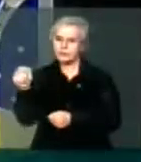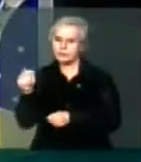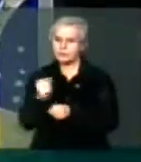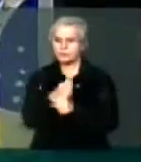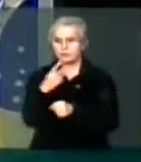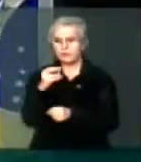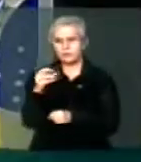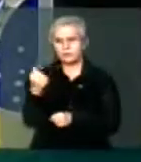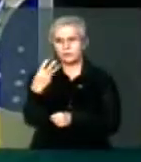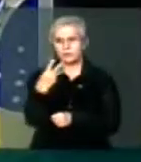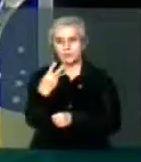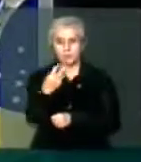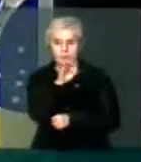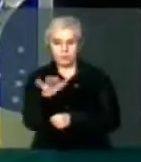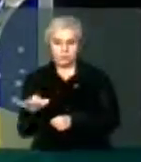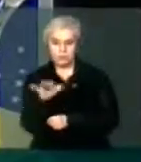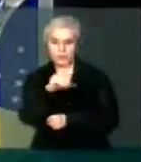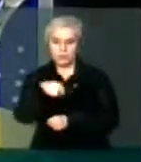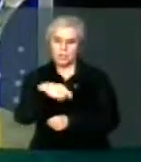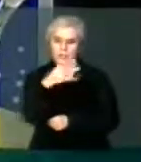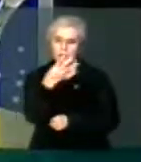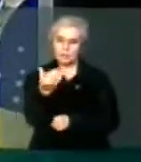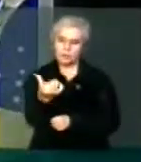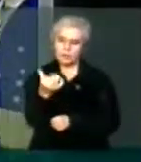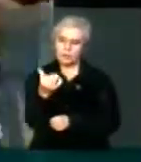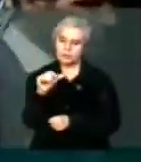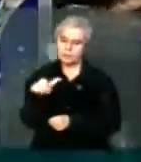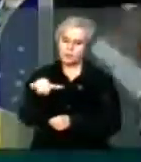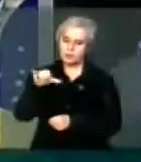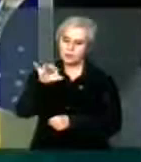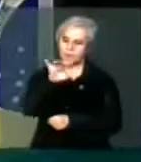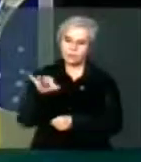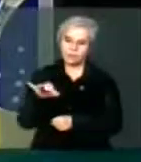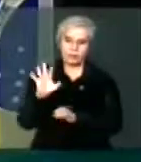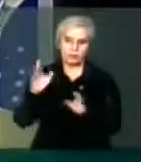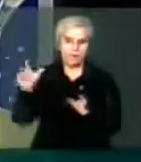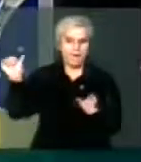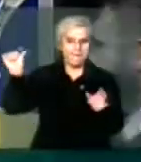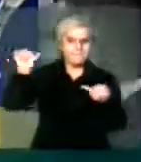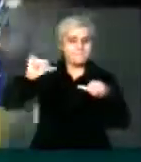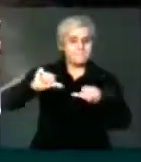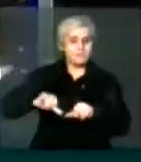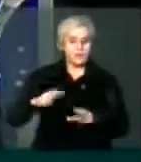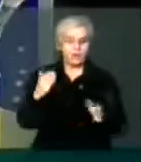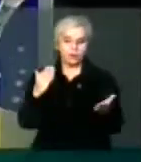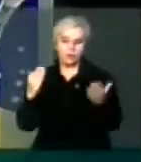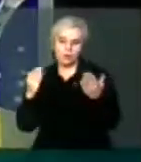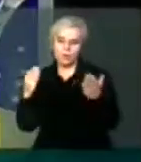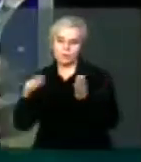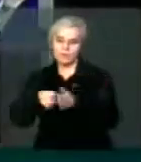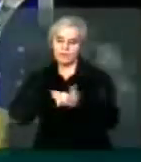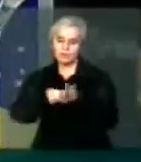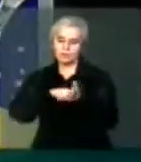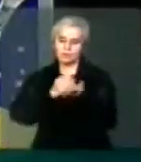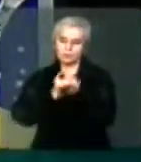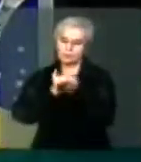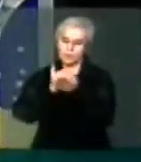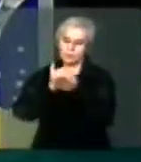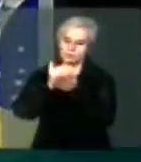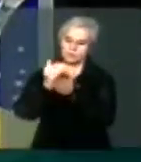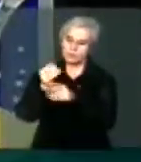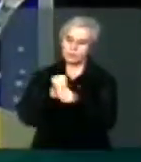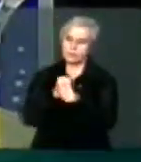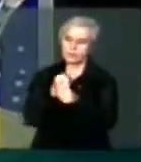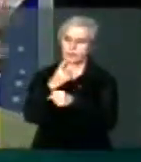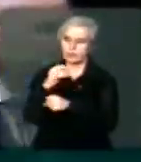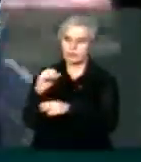2013, quando essa taxa era de 46,9%, a mais baixa desde que a pesquisa começou a ser realizada em